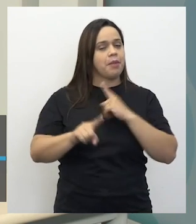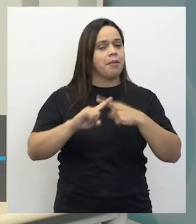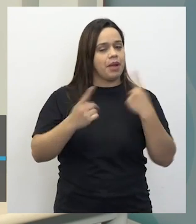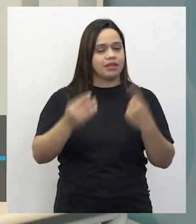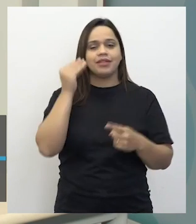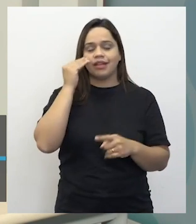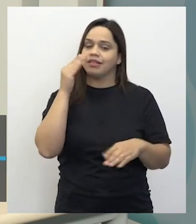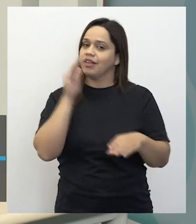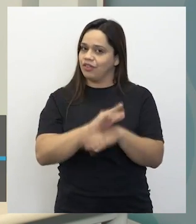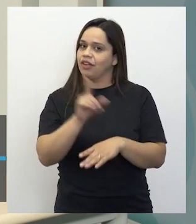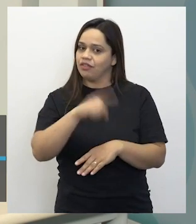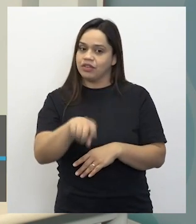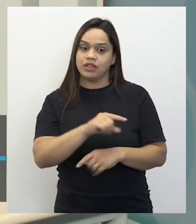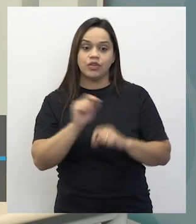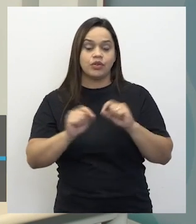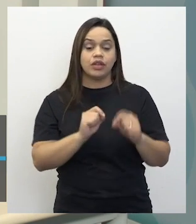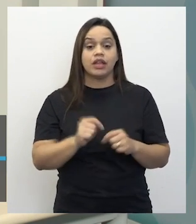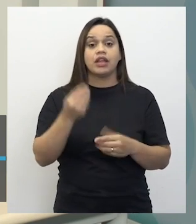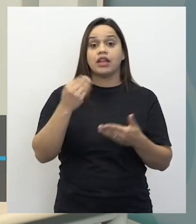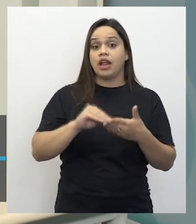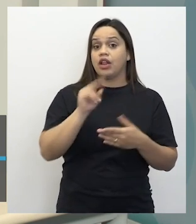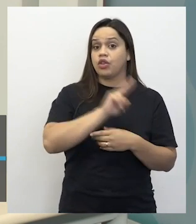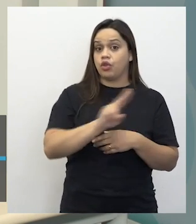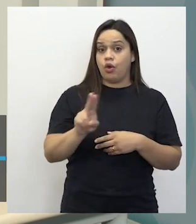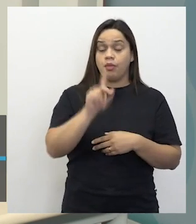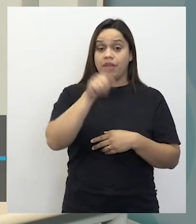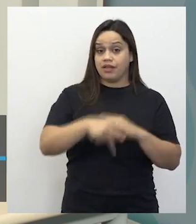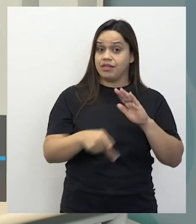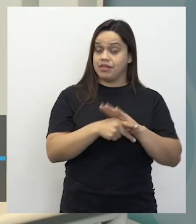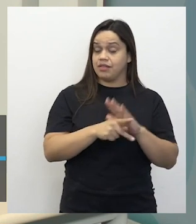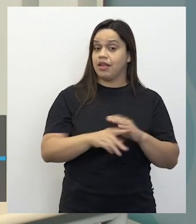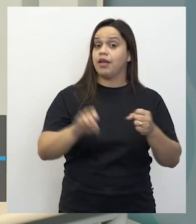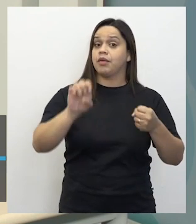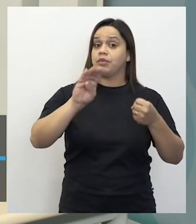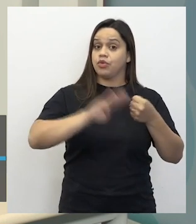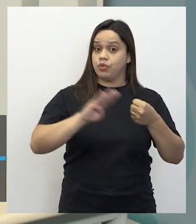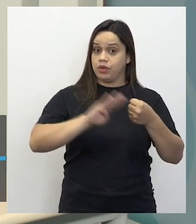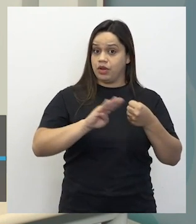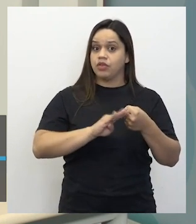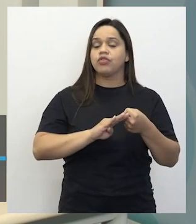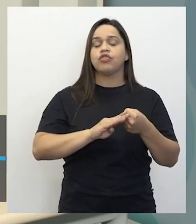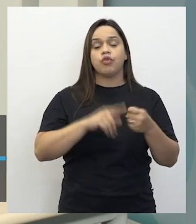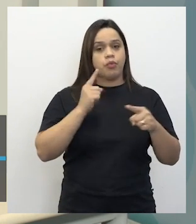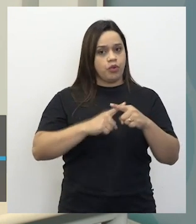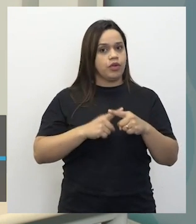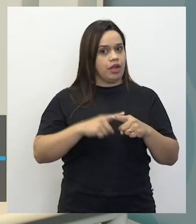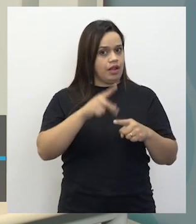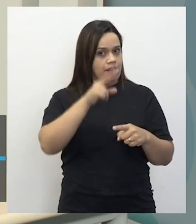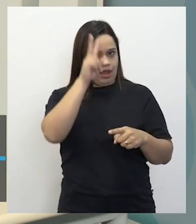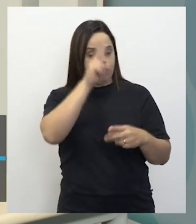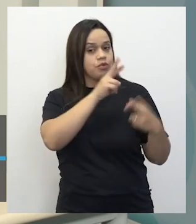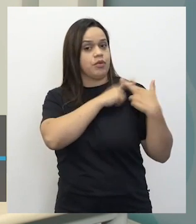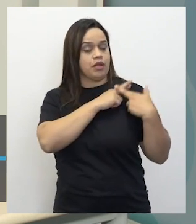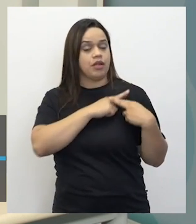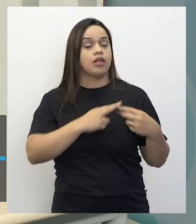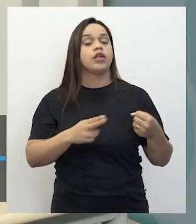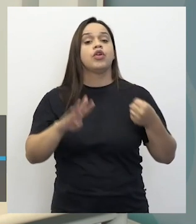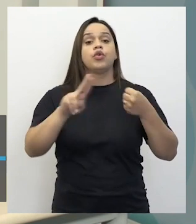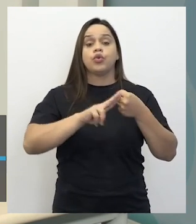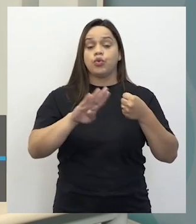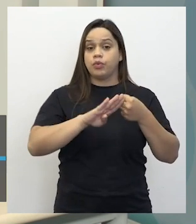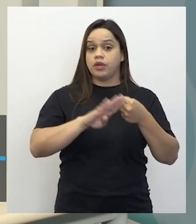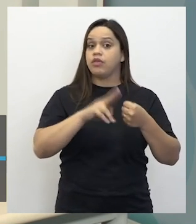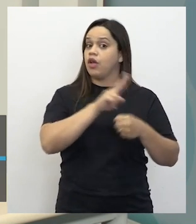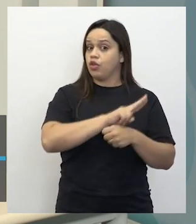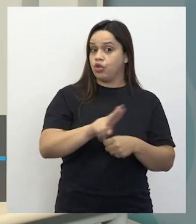ajudadinha. Então, o que nomeia é sempre o substantivo, que era a função do substantivo é nomear, lembra? E aí, quem que está nomeando, de quem que a